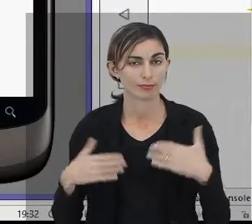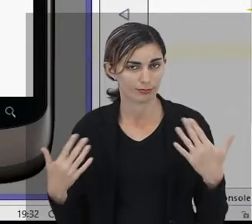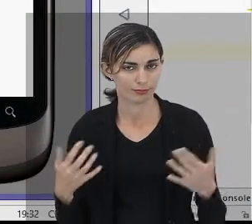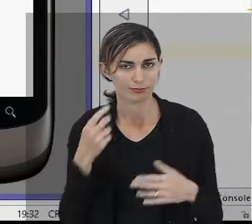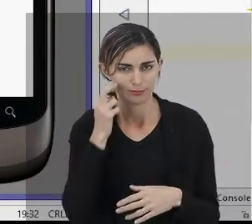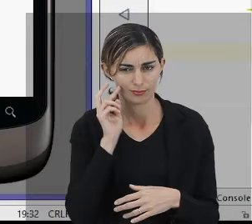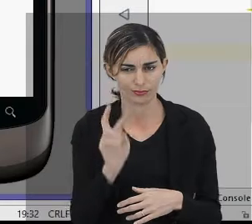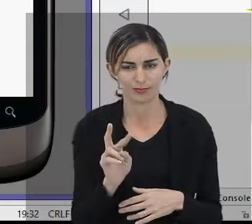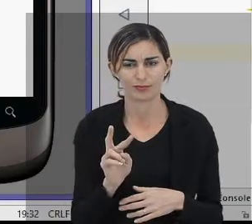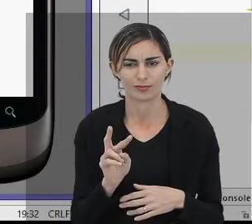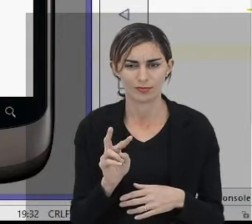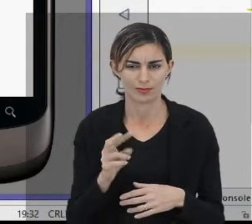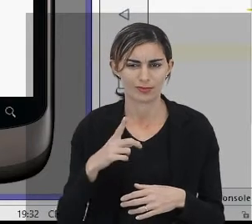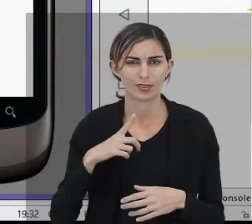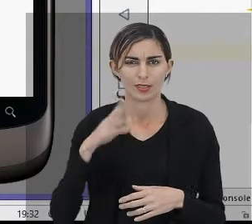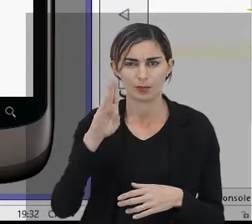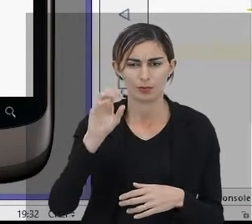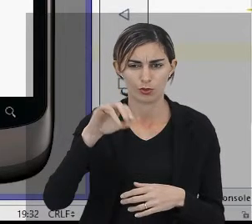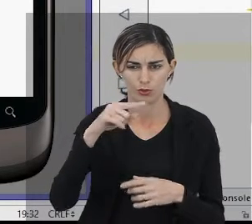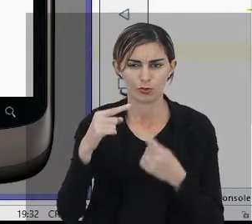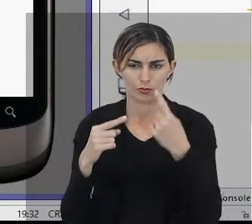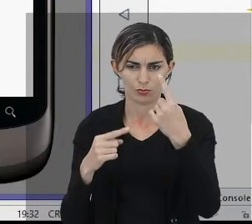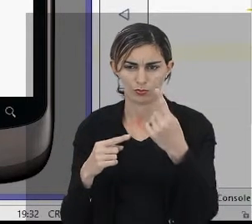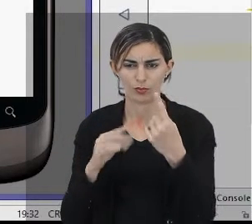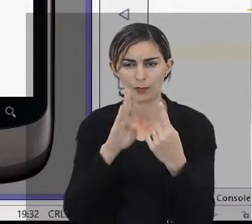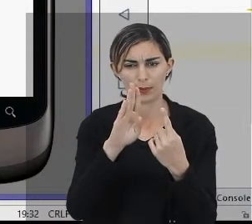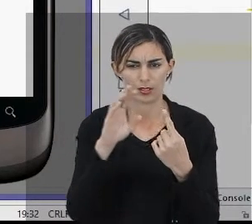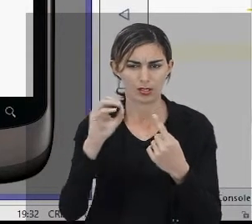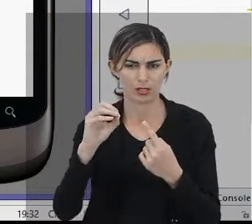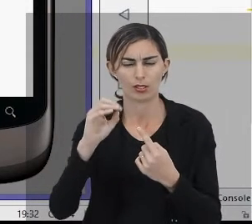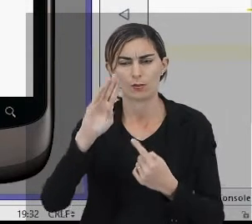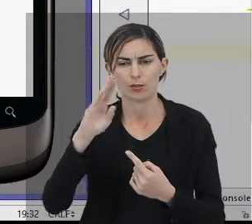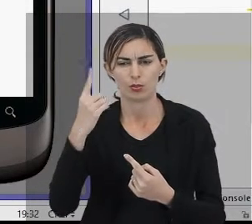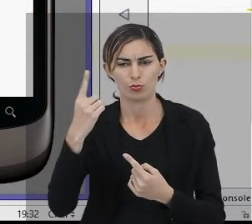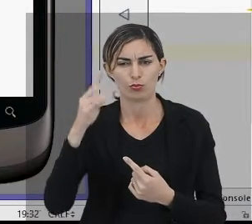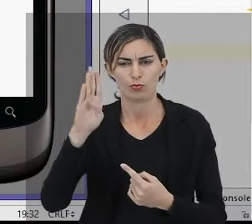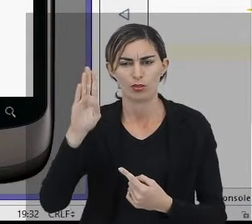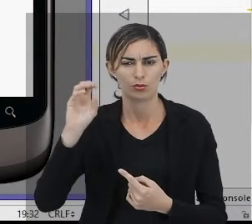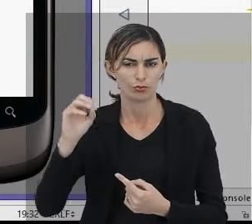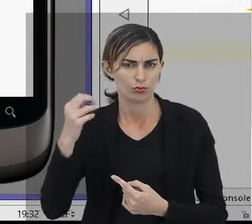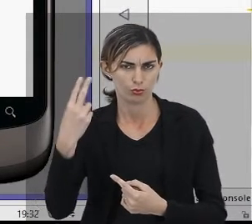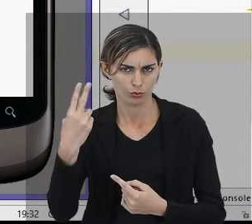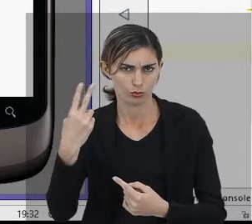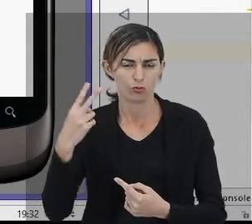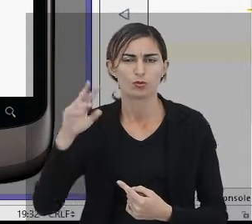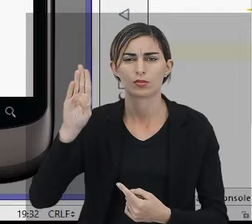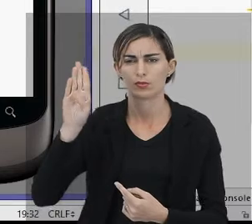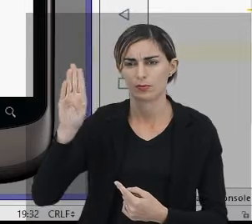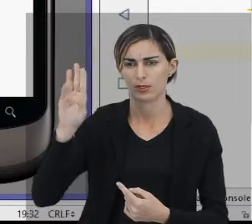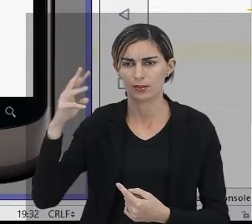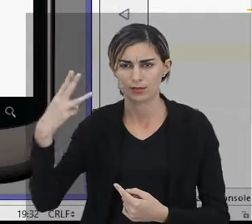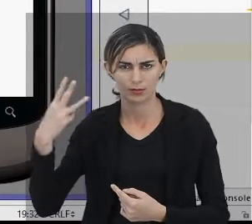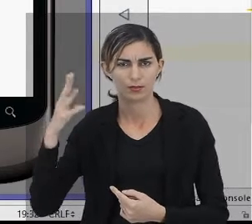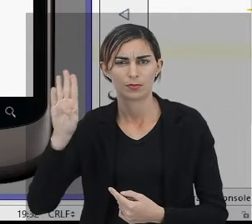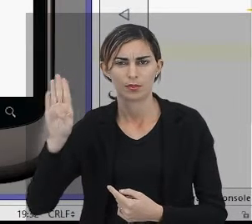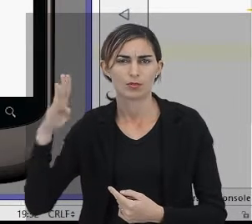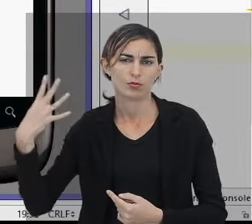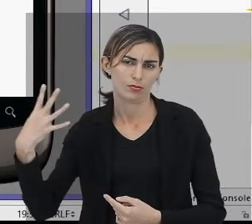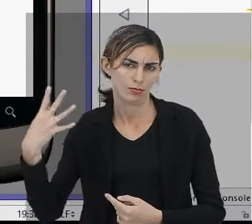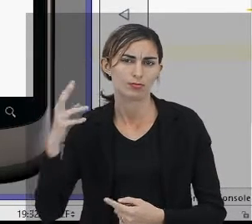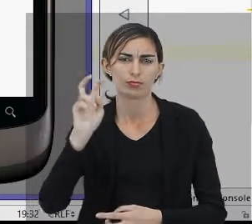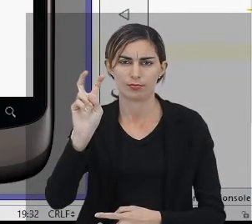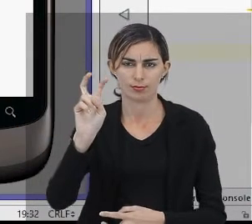Então, observe que temos aqui os botões B0, B1, B2, B3 e B4. 5 botões.